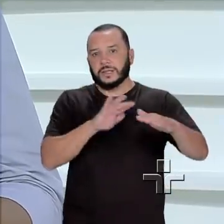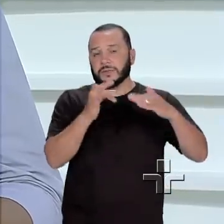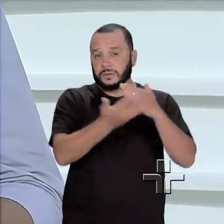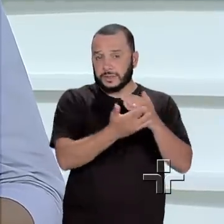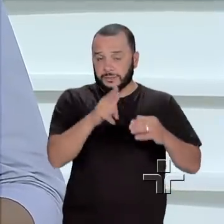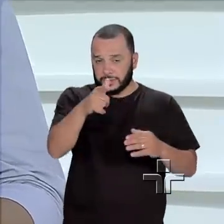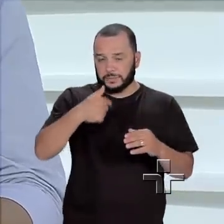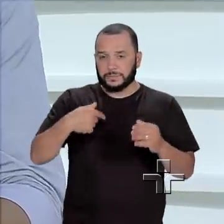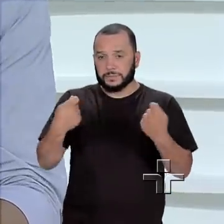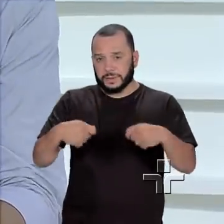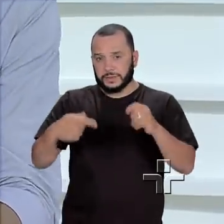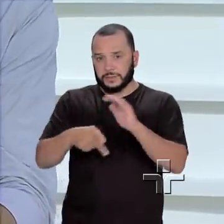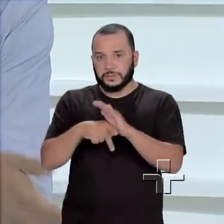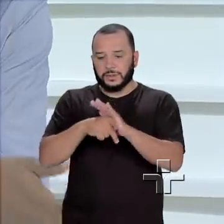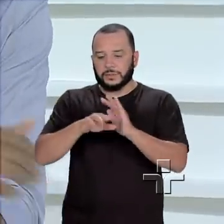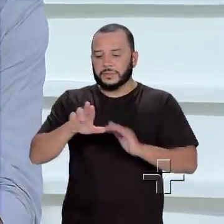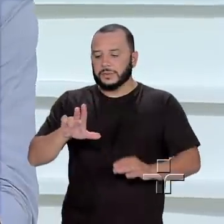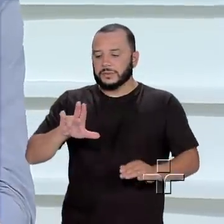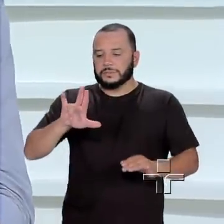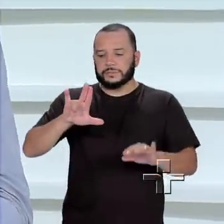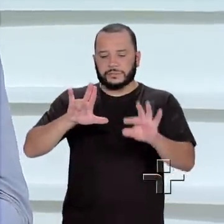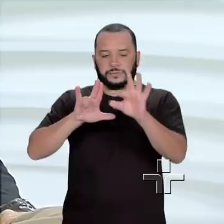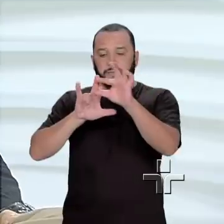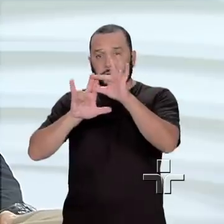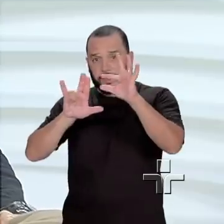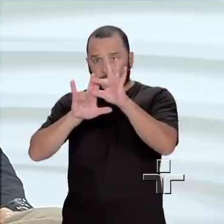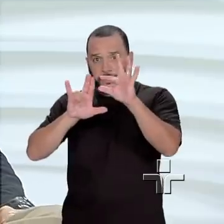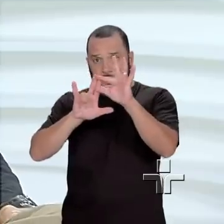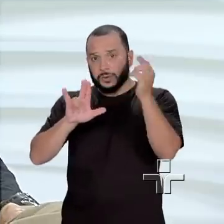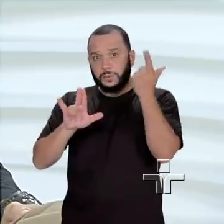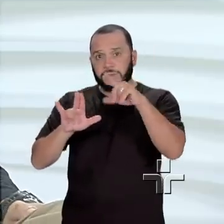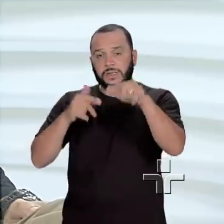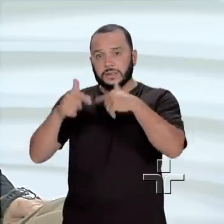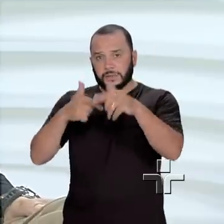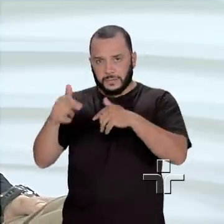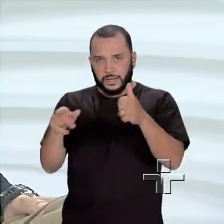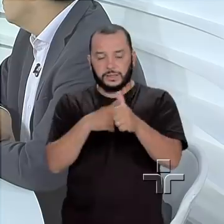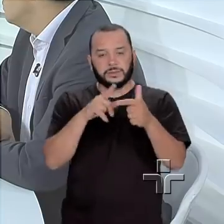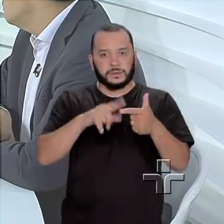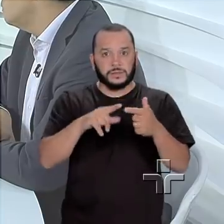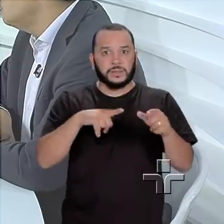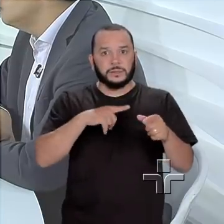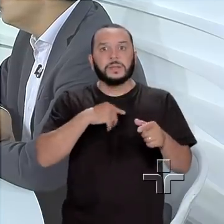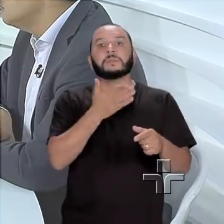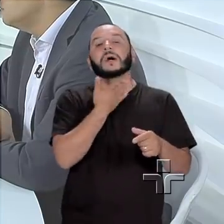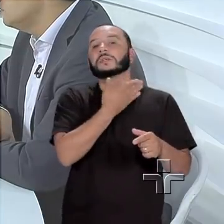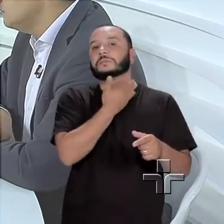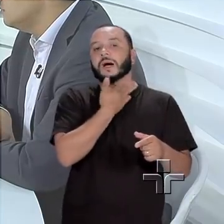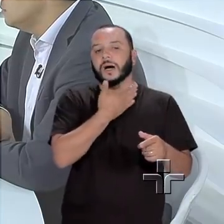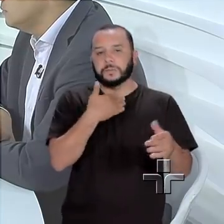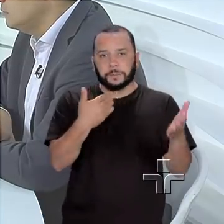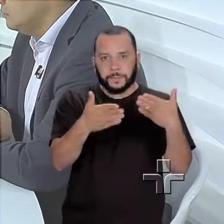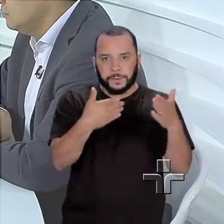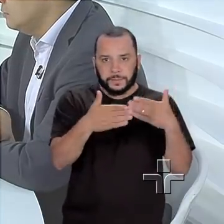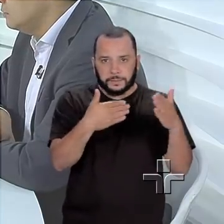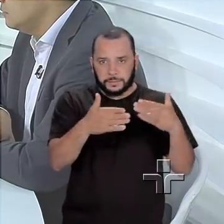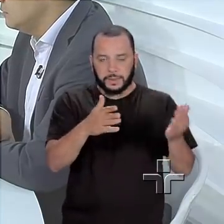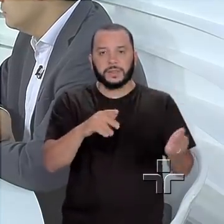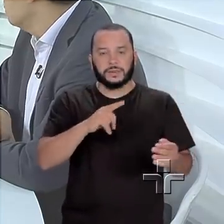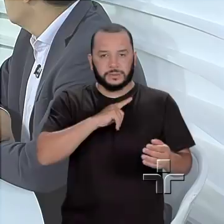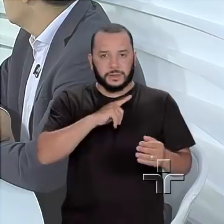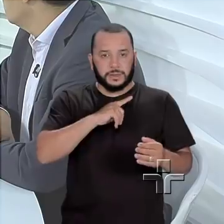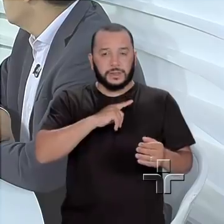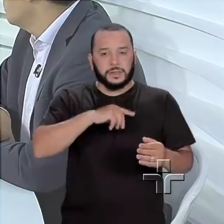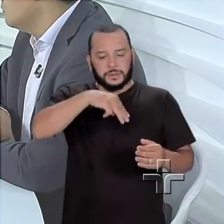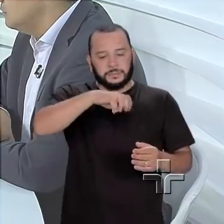arrumar emprego. Você precisa bater papo com as pessoas no Messenger, o maior elemento de comunicação que a gente tem hoje é o WhatsApp. Dá para ter vida? Não quero ter nenhuma